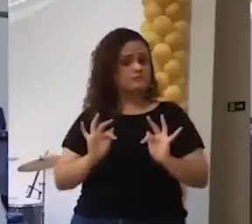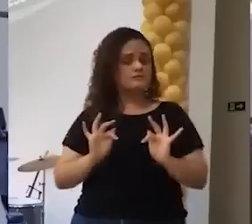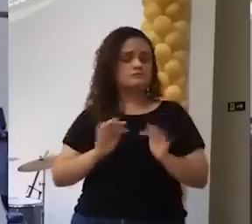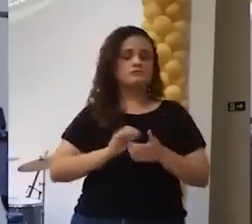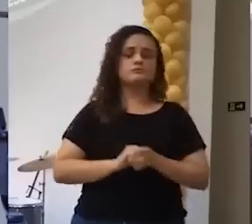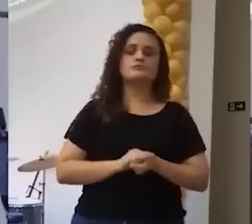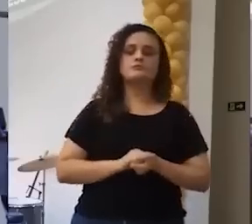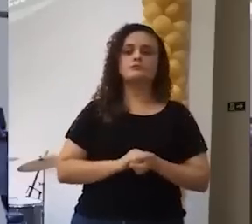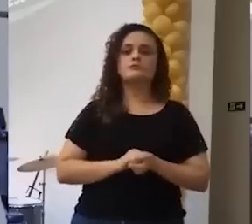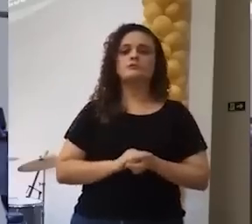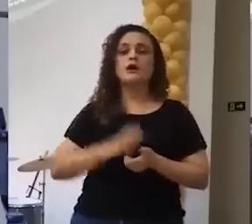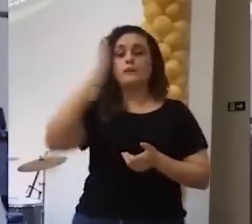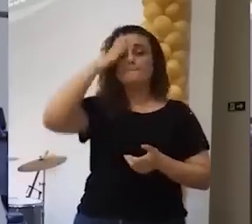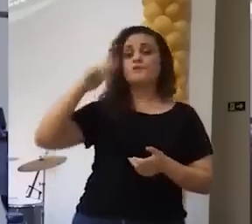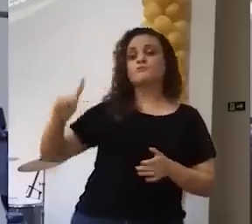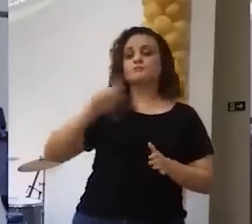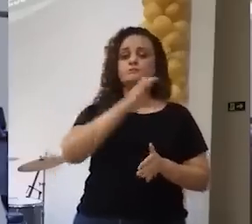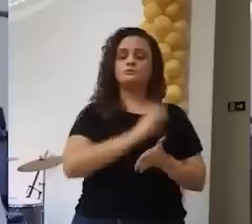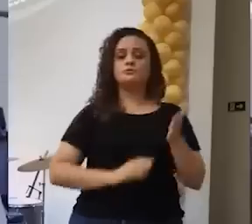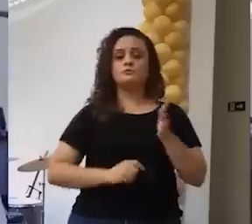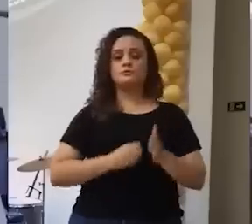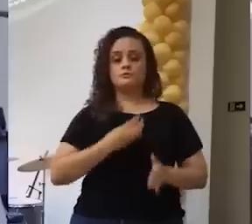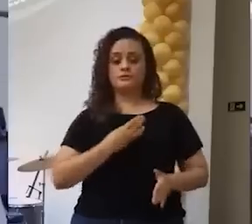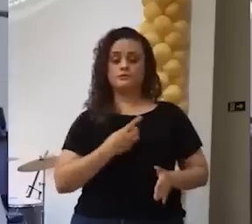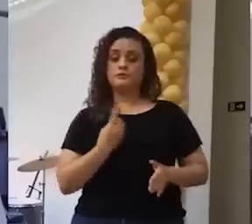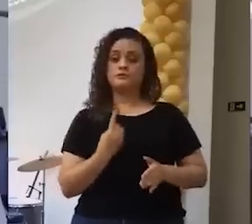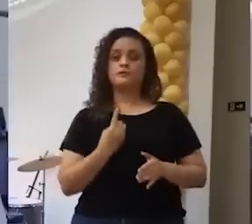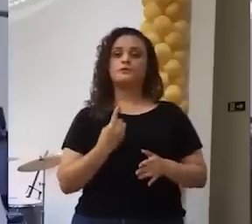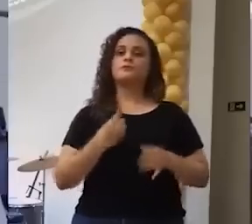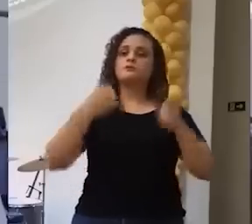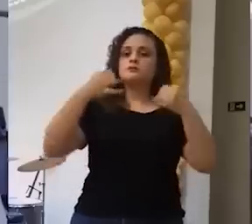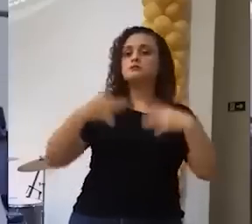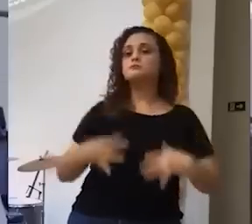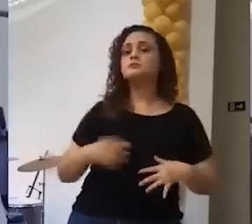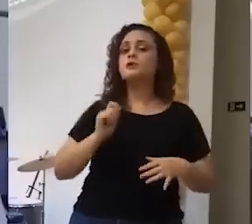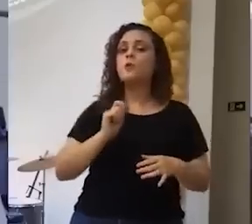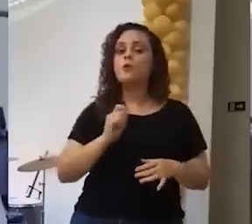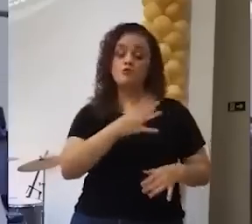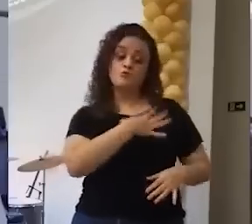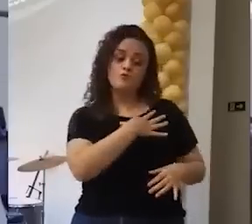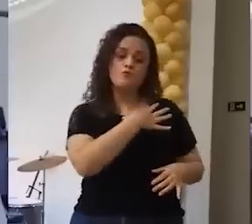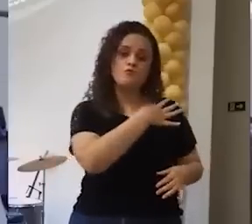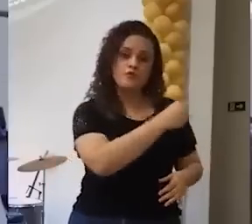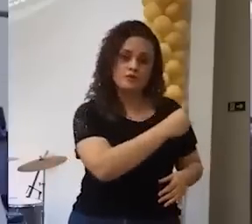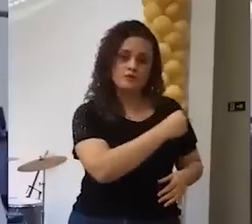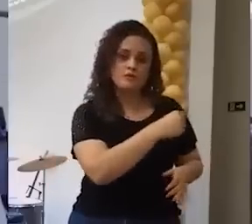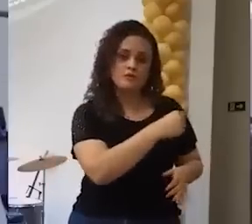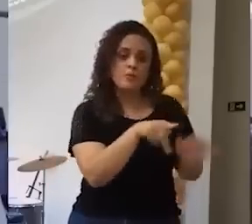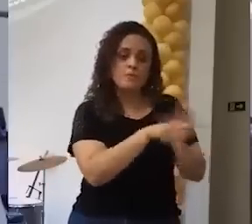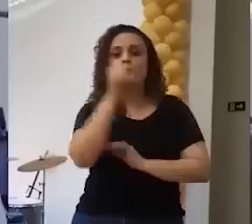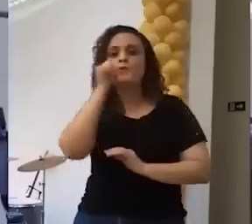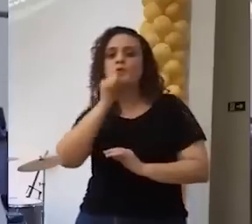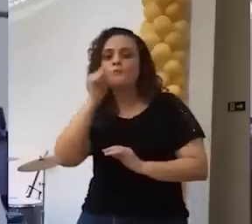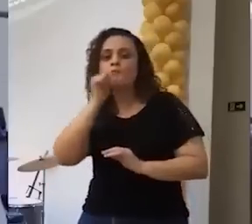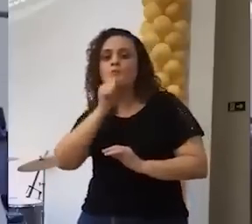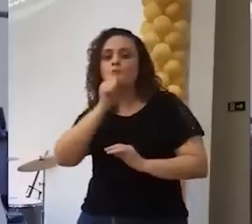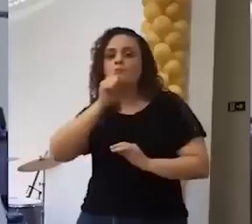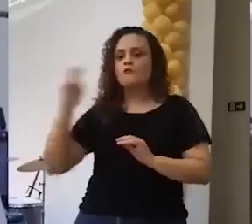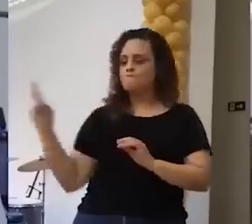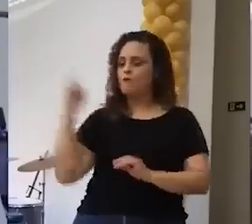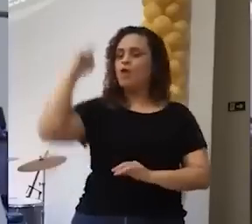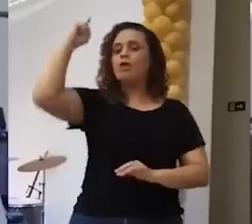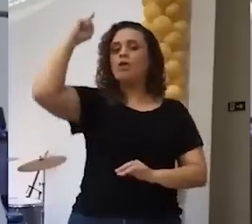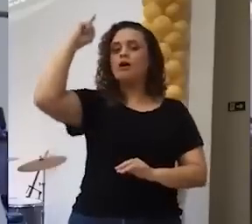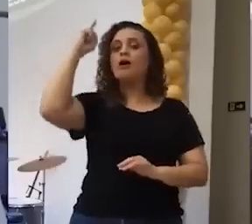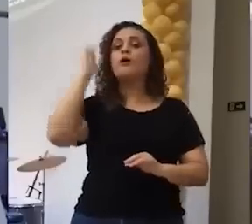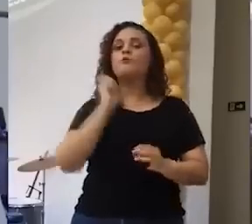Lá em Provérbios 31, diz que os filhos da mulher virtuosa se levantavam e diziam assim: mamãe,